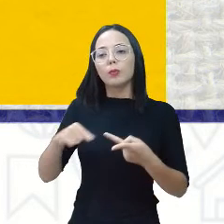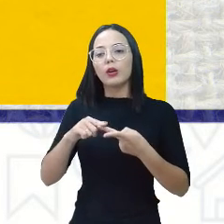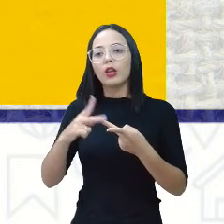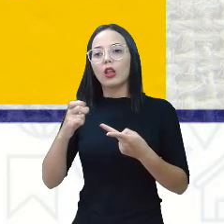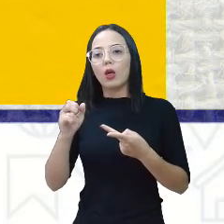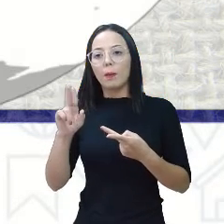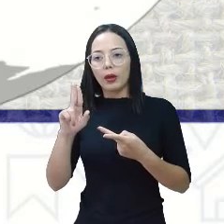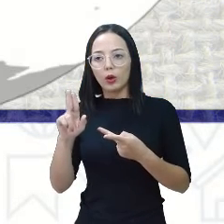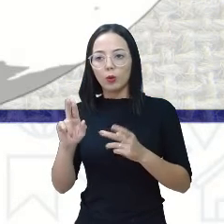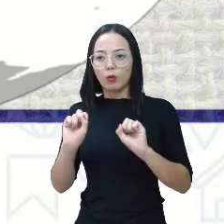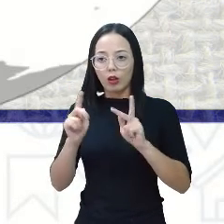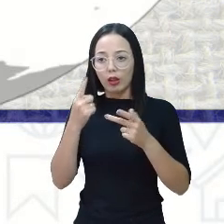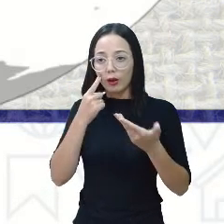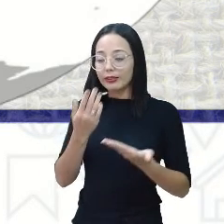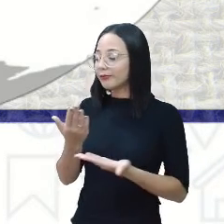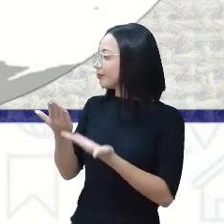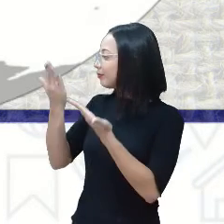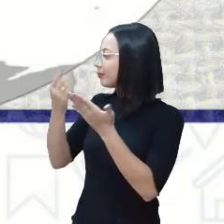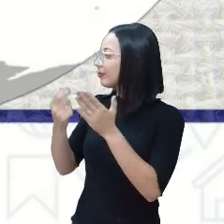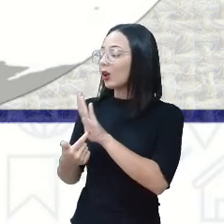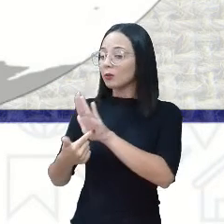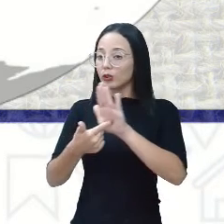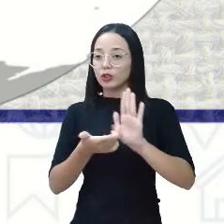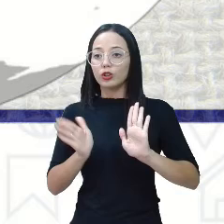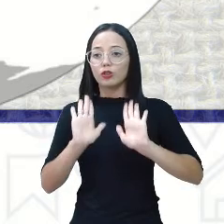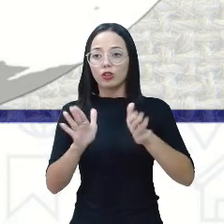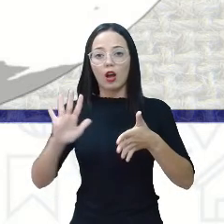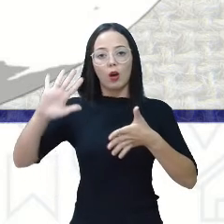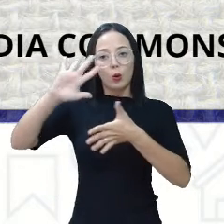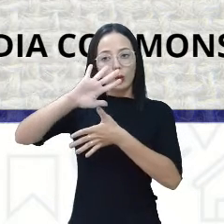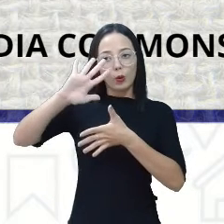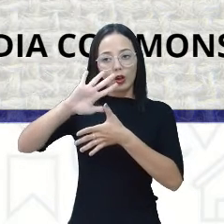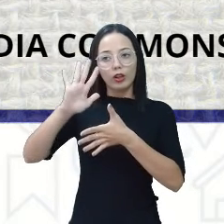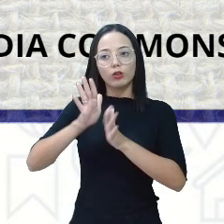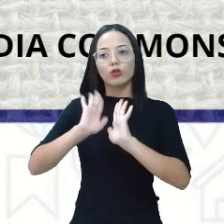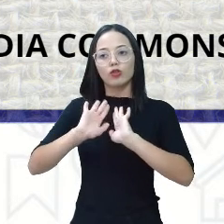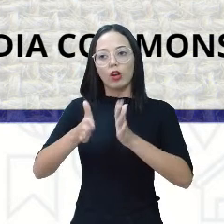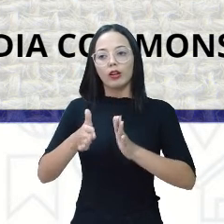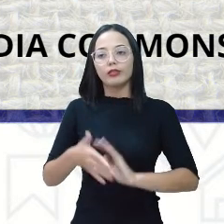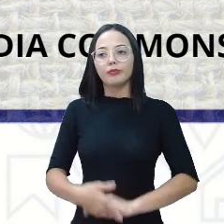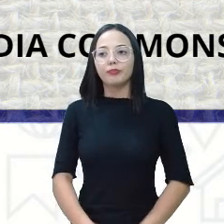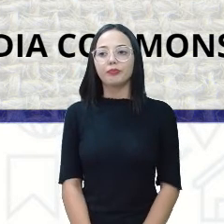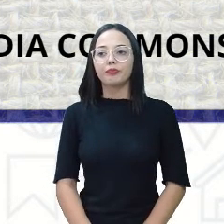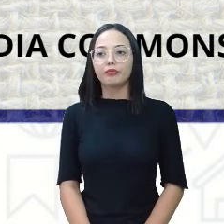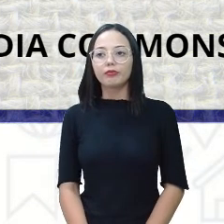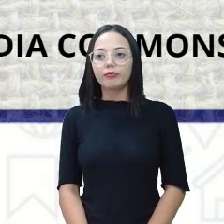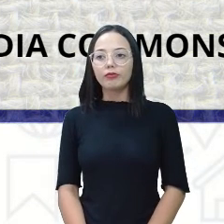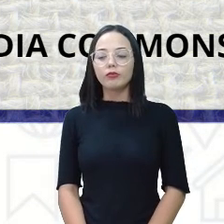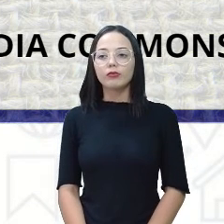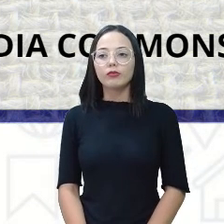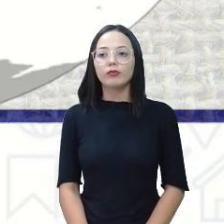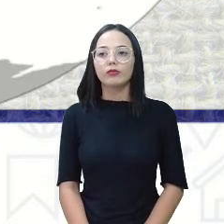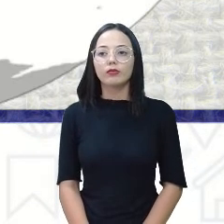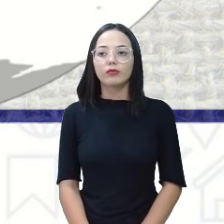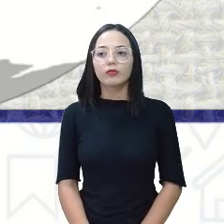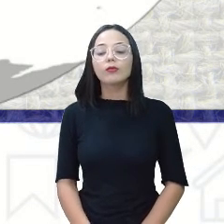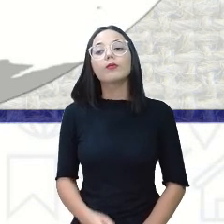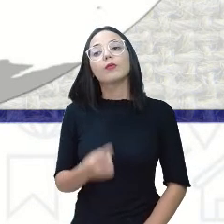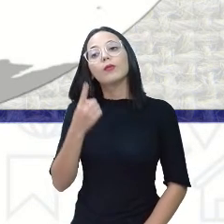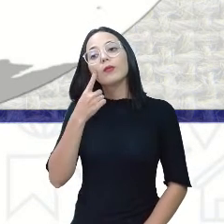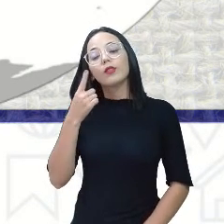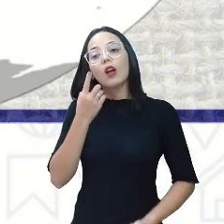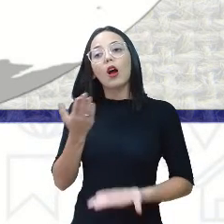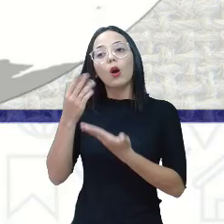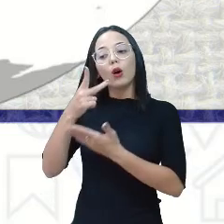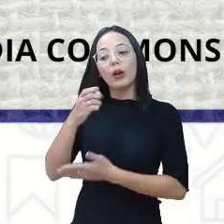e o Rio da Prata. E eu coloquei aqui, ó, o vice-reino da Nova Espanha, o de Nova Granada,